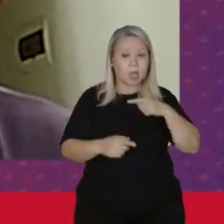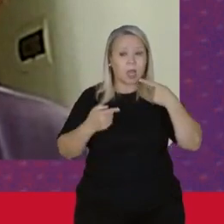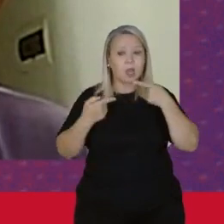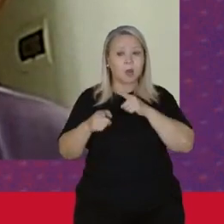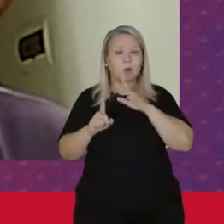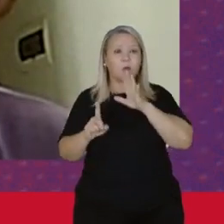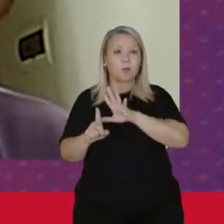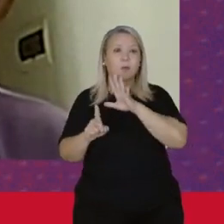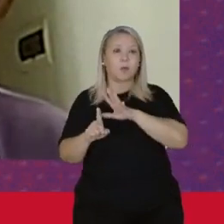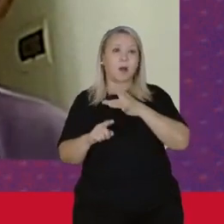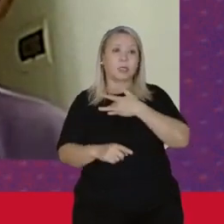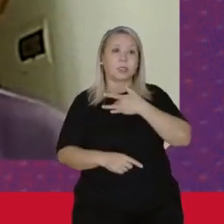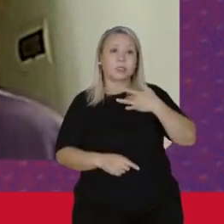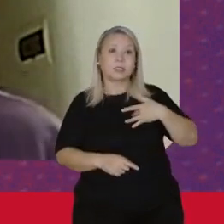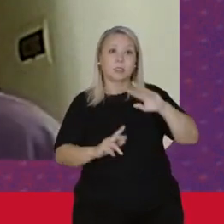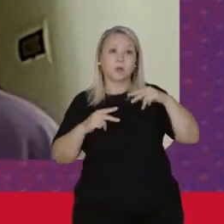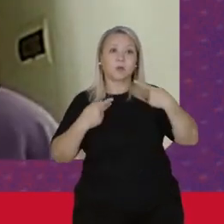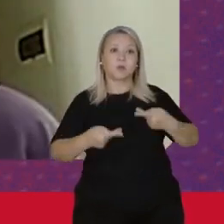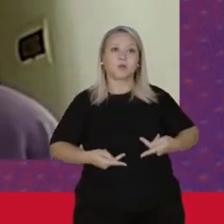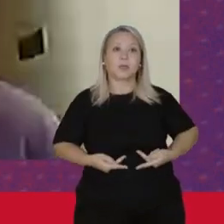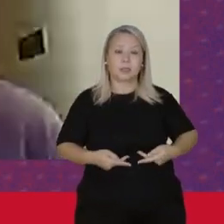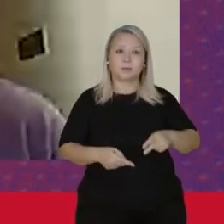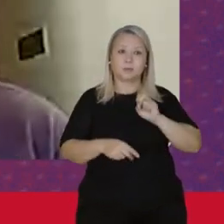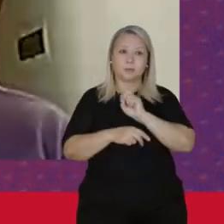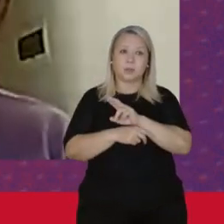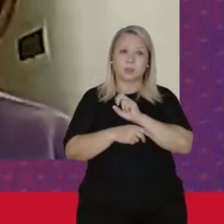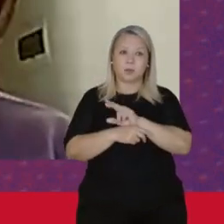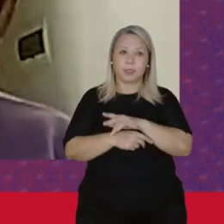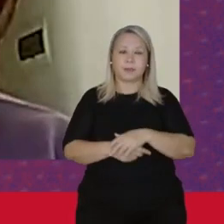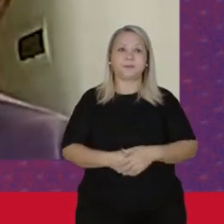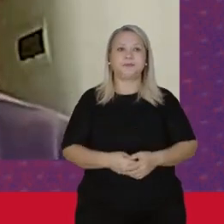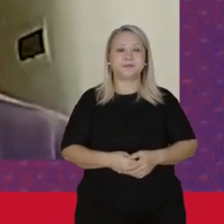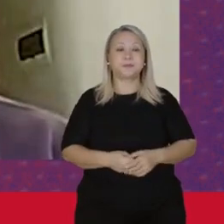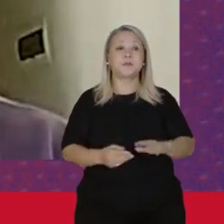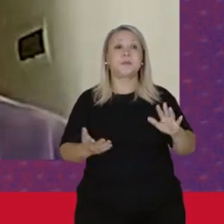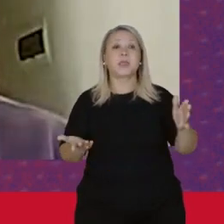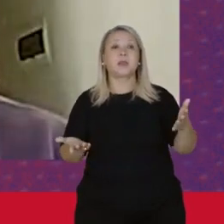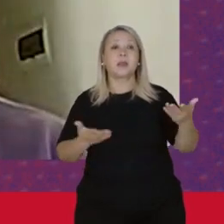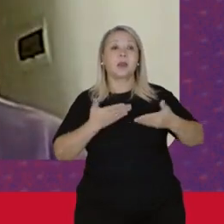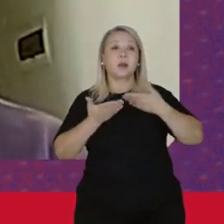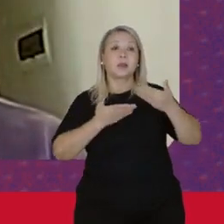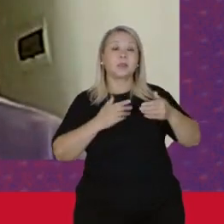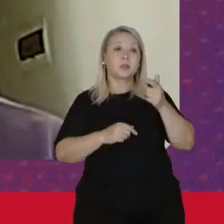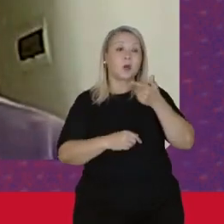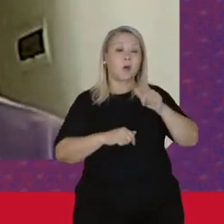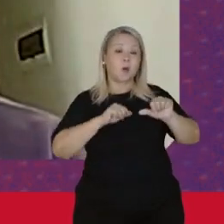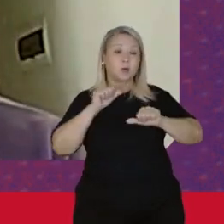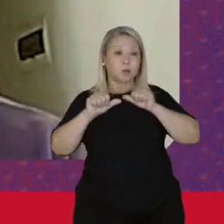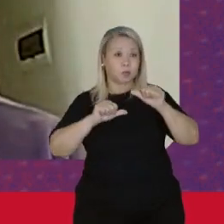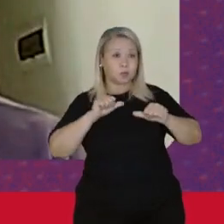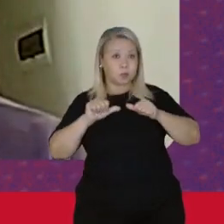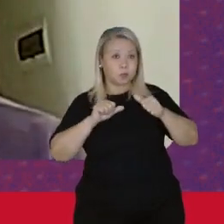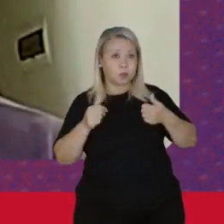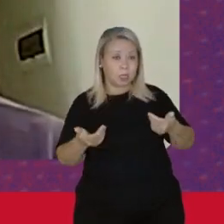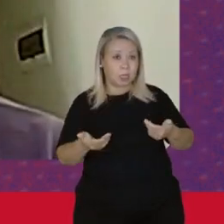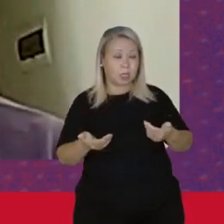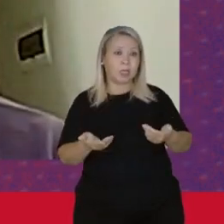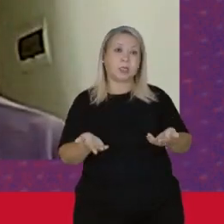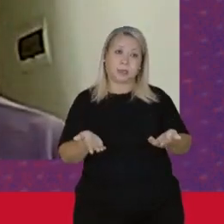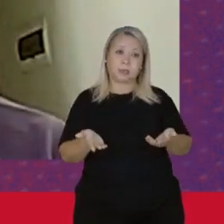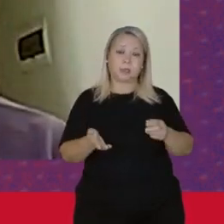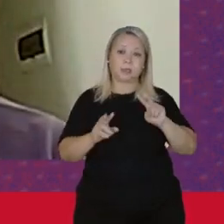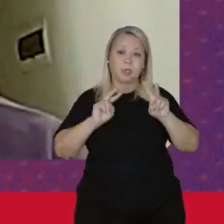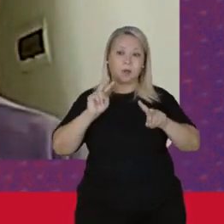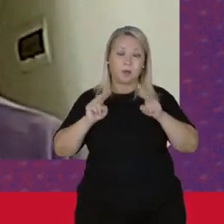à saúde humana desses agrotóxicos, né. Em relação a outras mudanças previstas